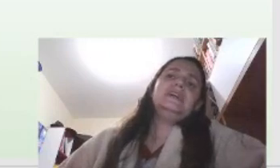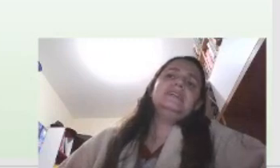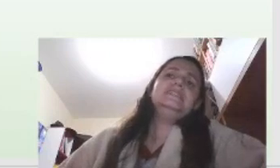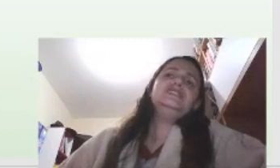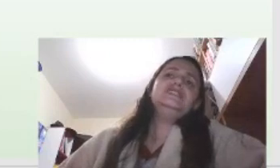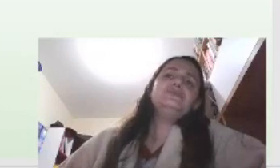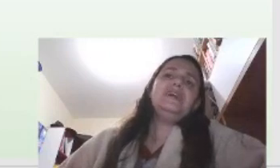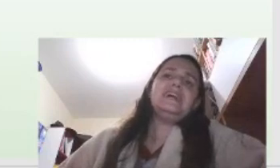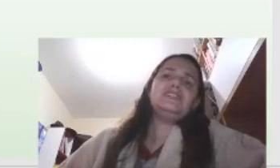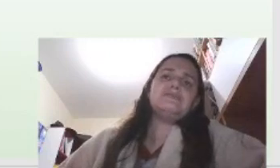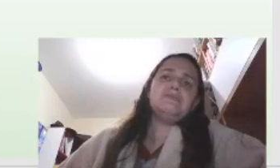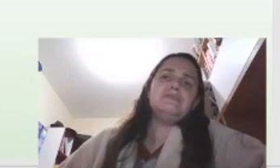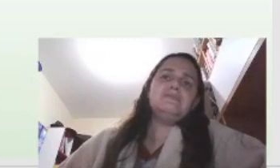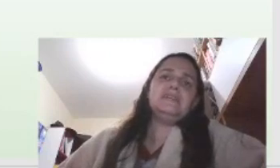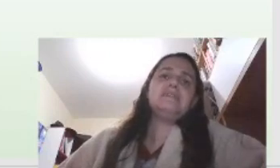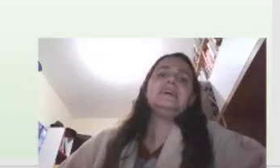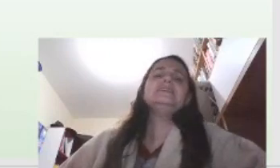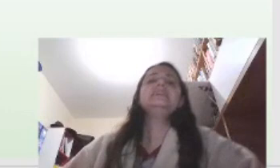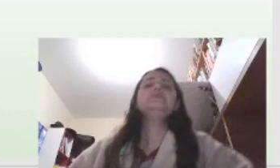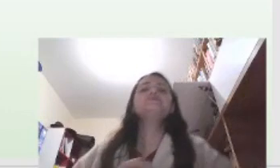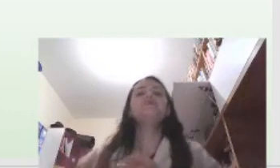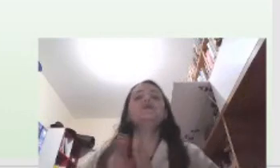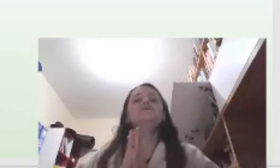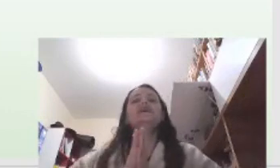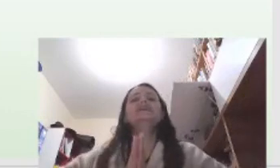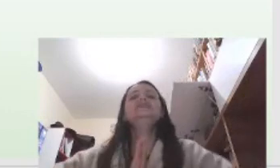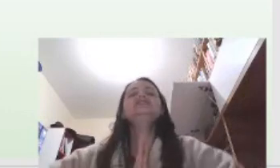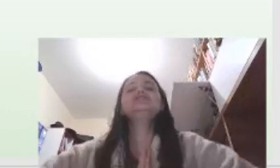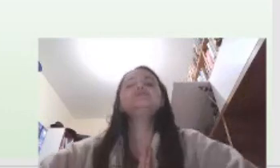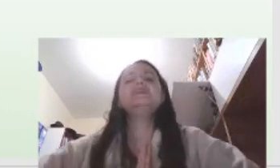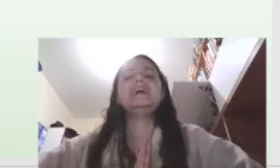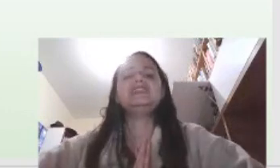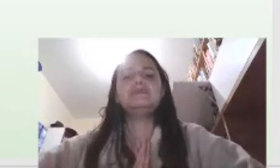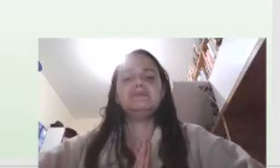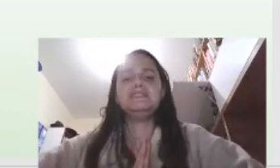hormônio antidiurético, né? O que seria hormônio